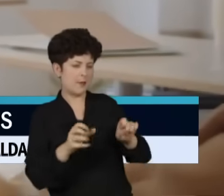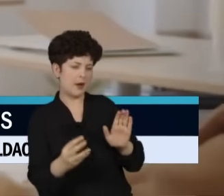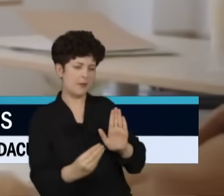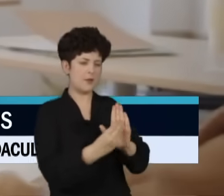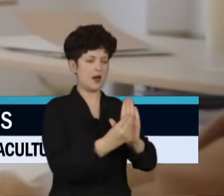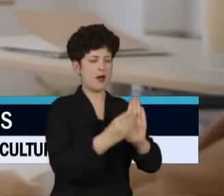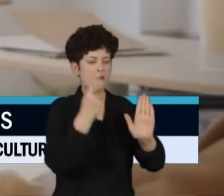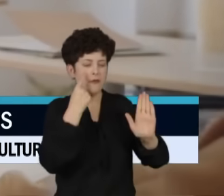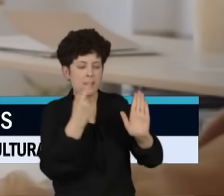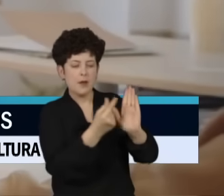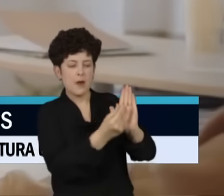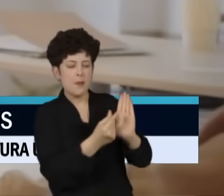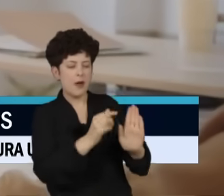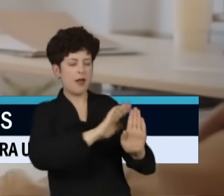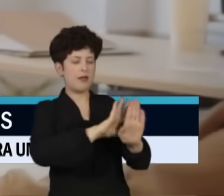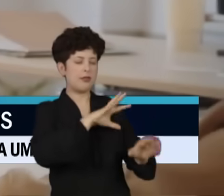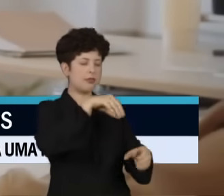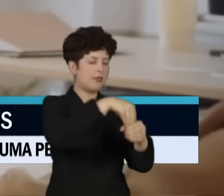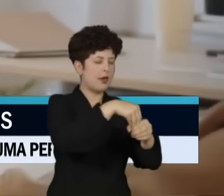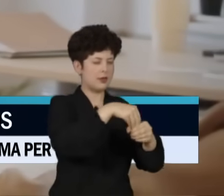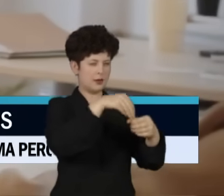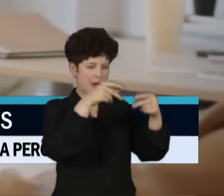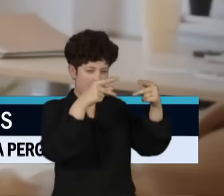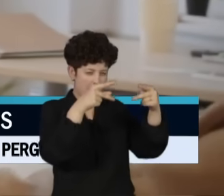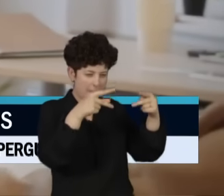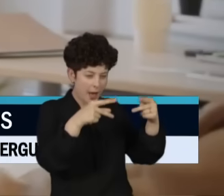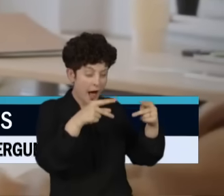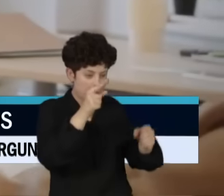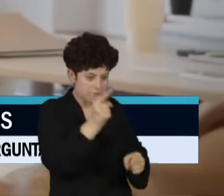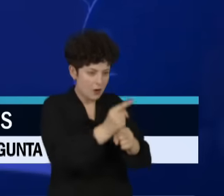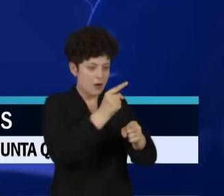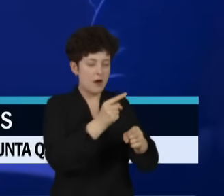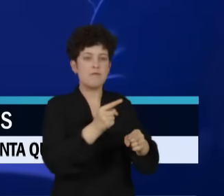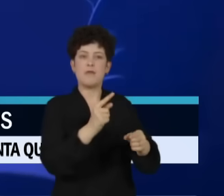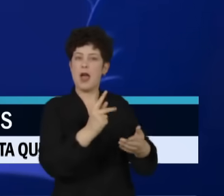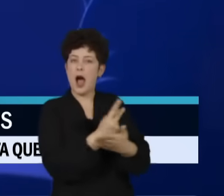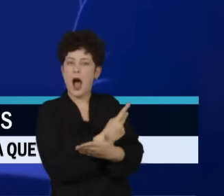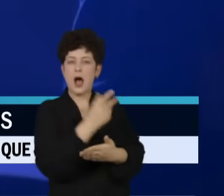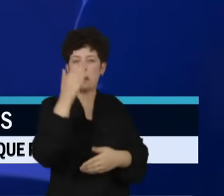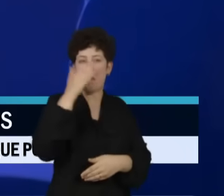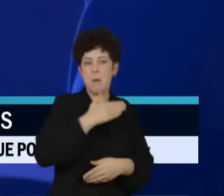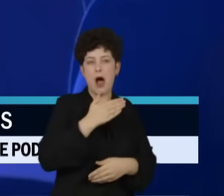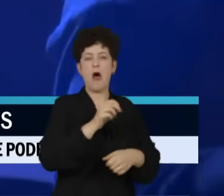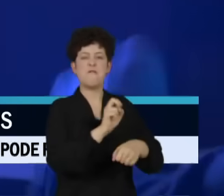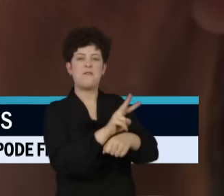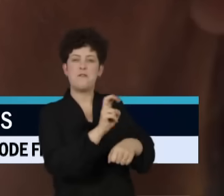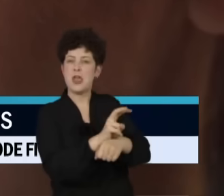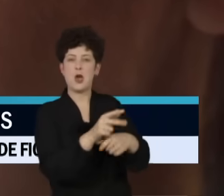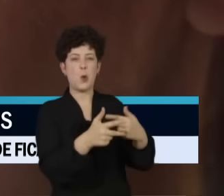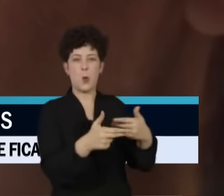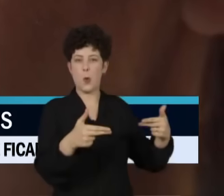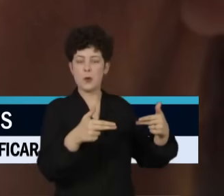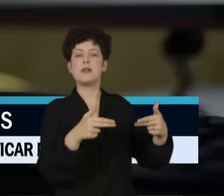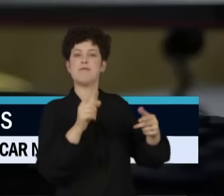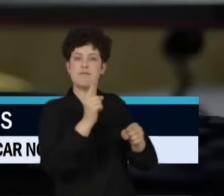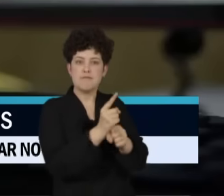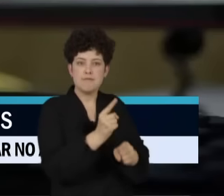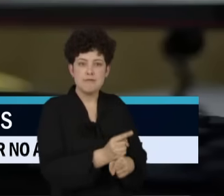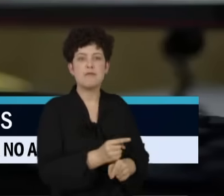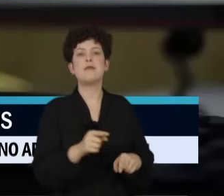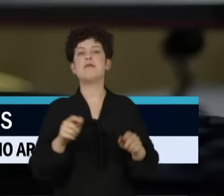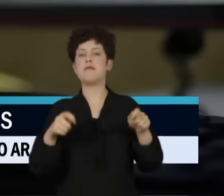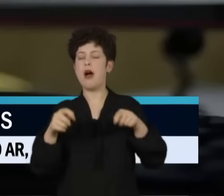software, algum conjunto de instruções mal intencionadas, mas também é possível através de